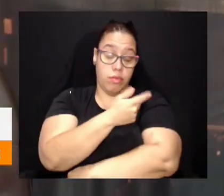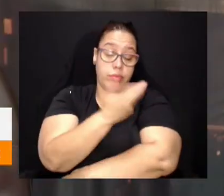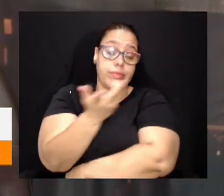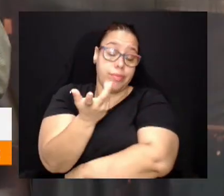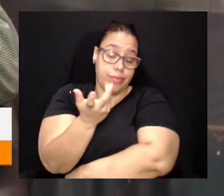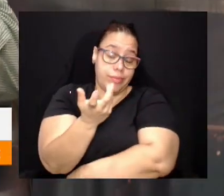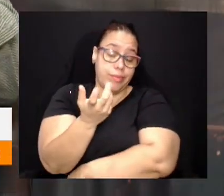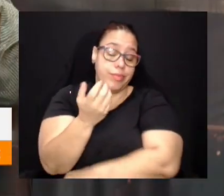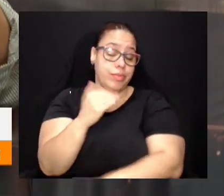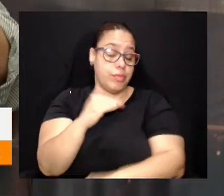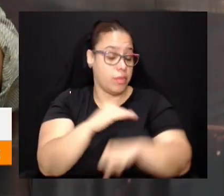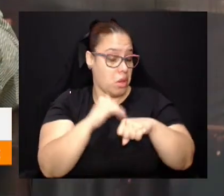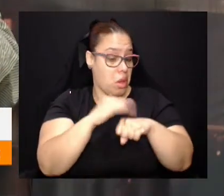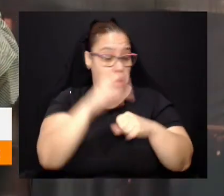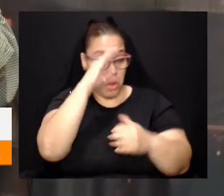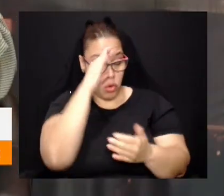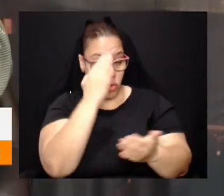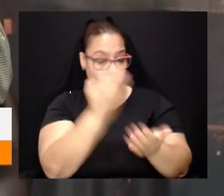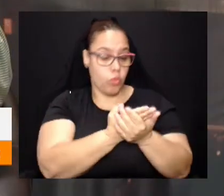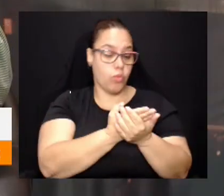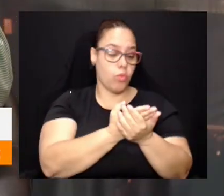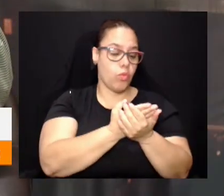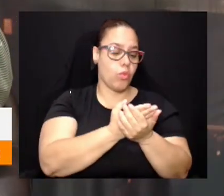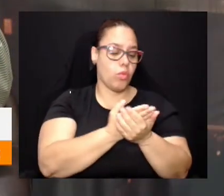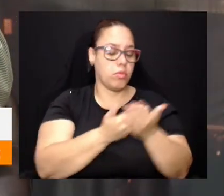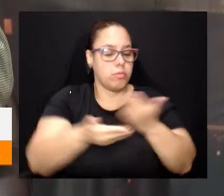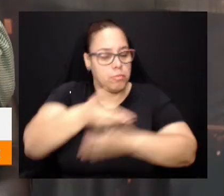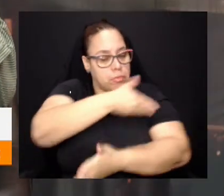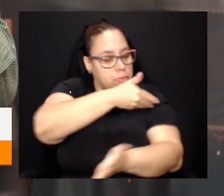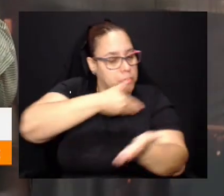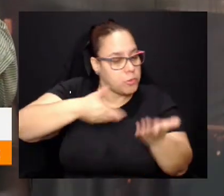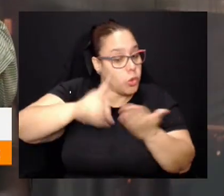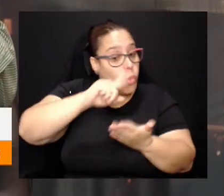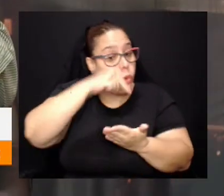De confiança, de cumplicidade com o outro, né?